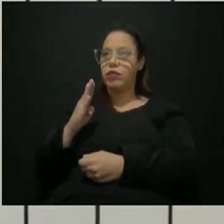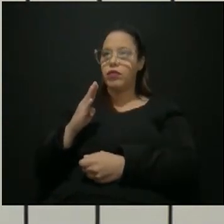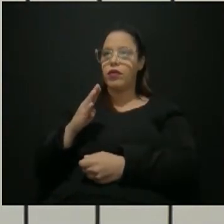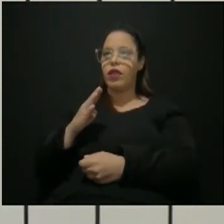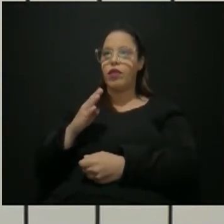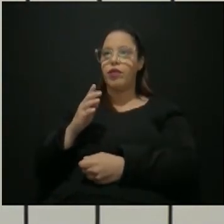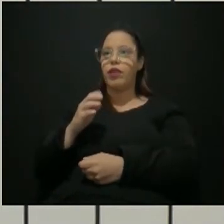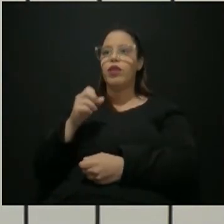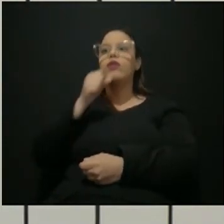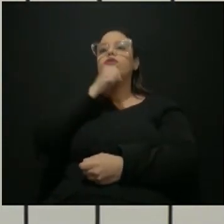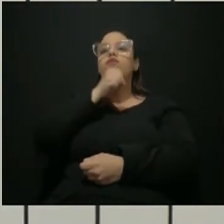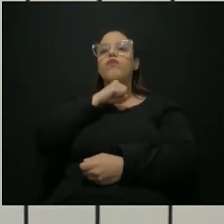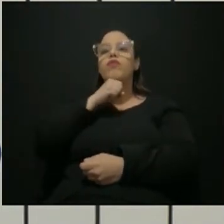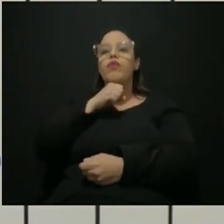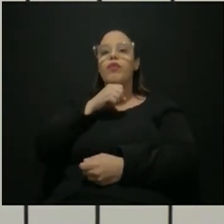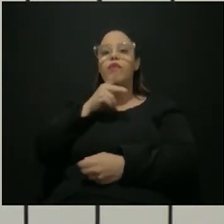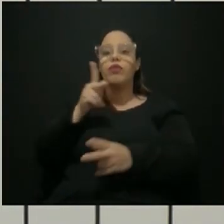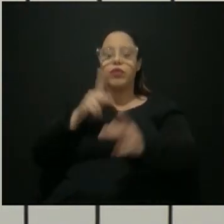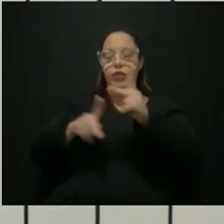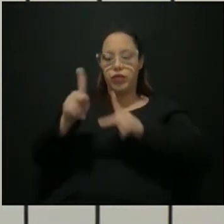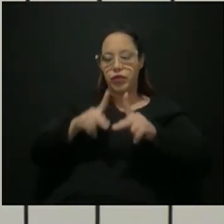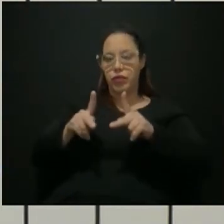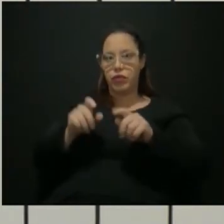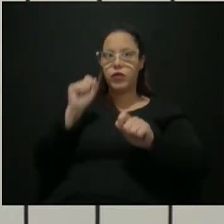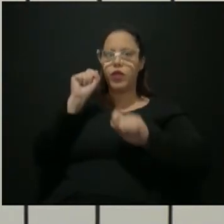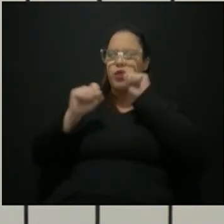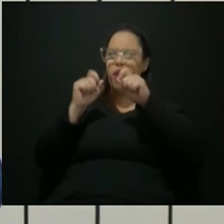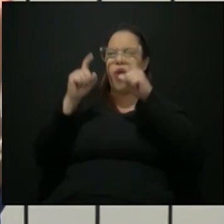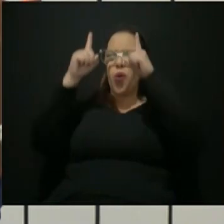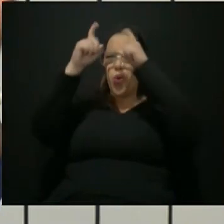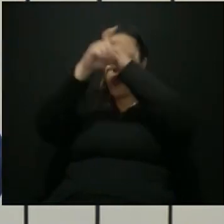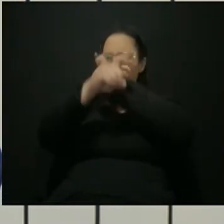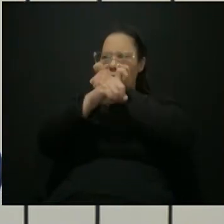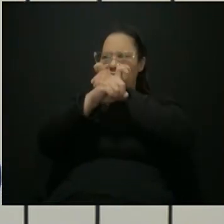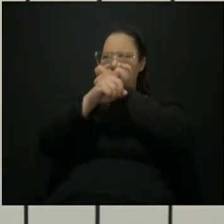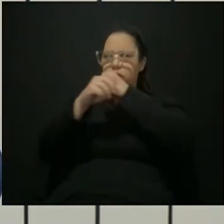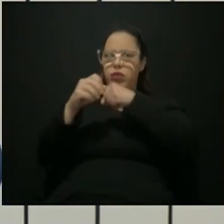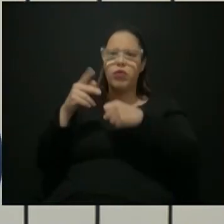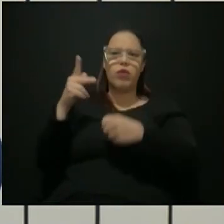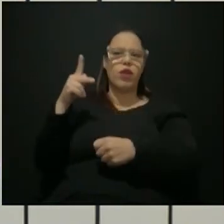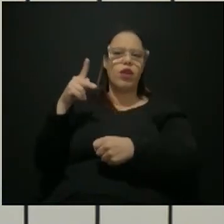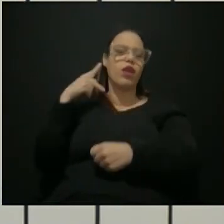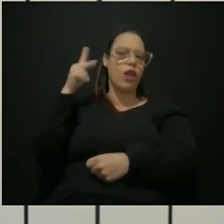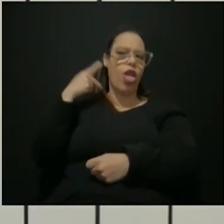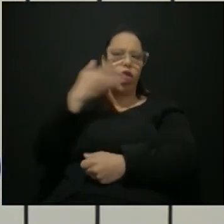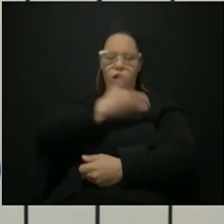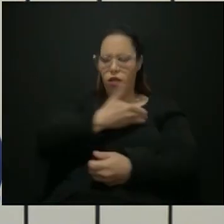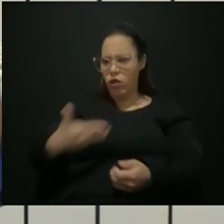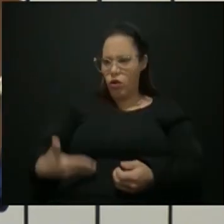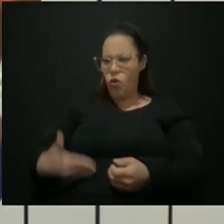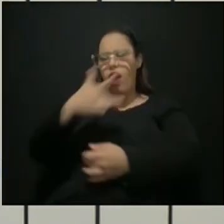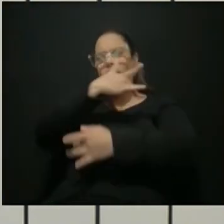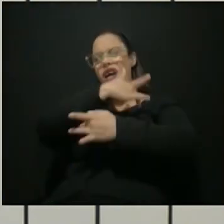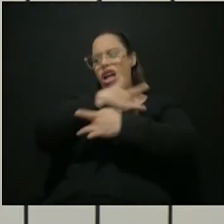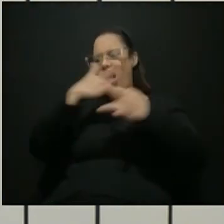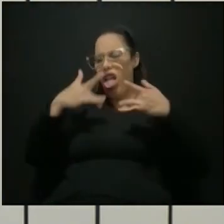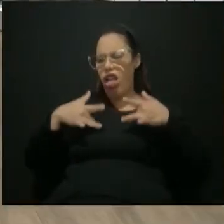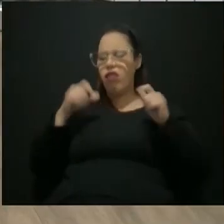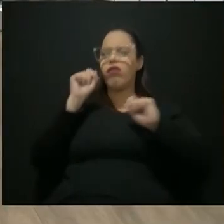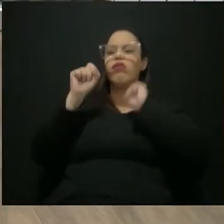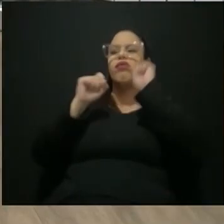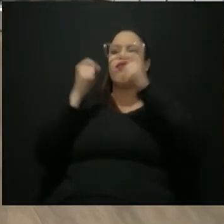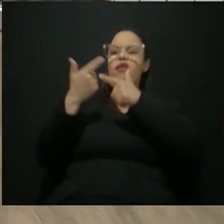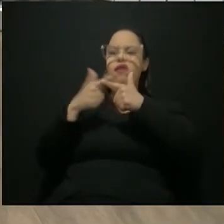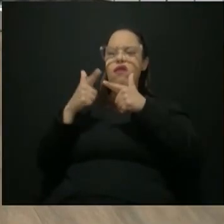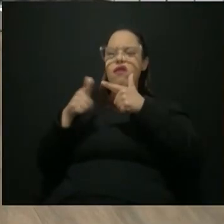envelhecimento populacional? Qual que é o maior desafio? São políticas públicas? É a questão da saúde? Qual que é o maior desafio do